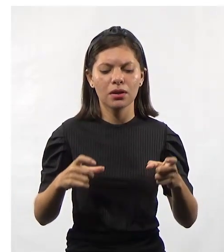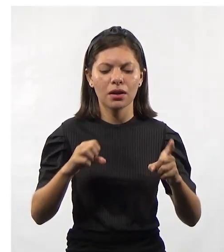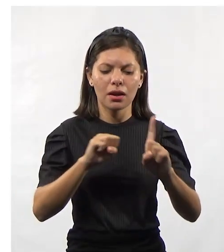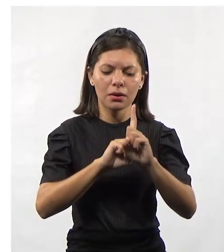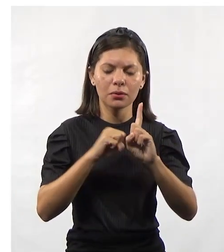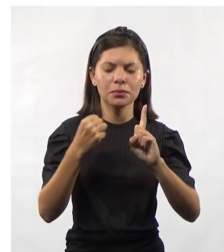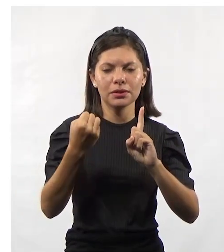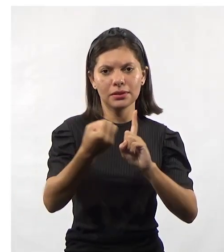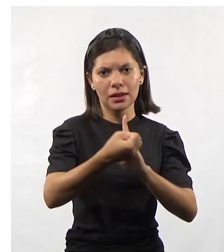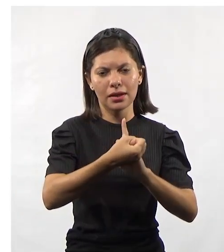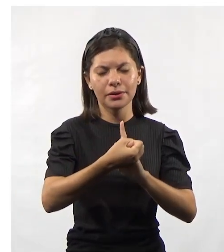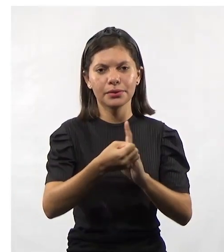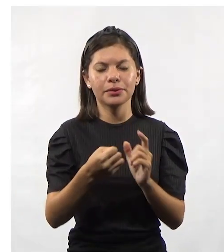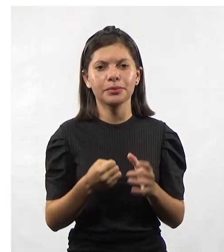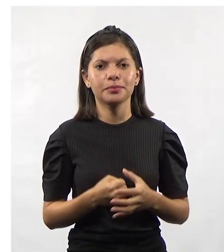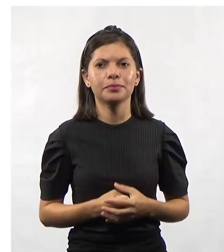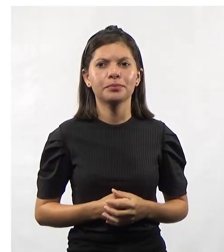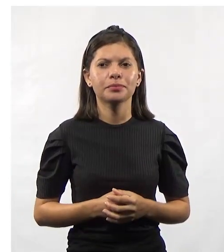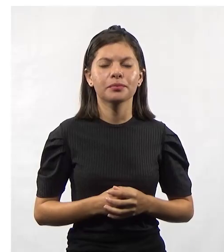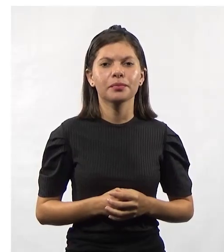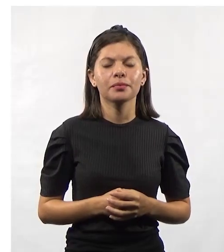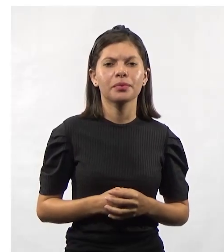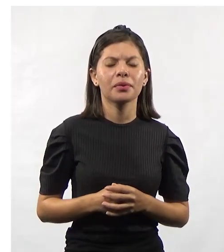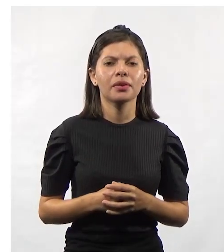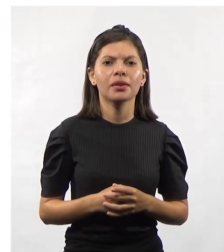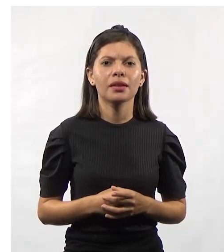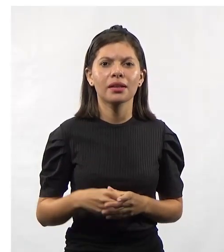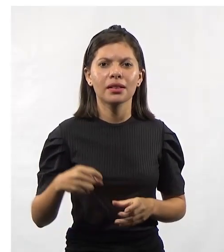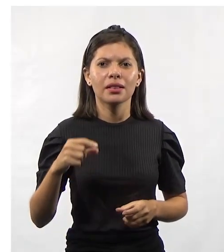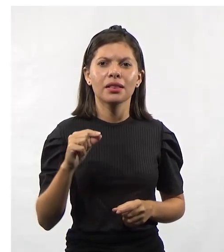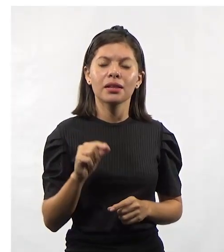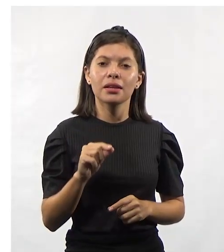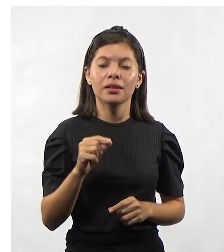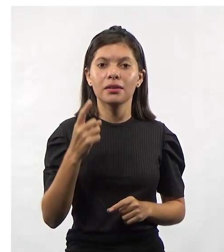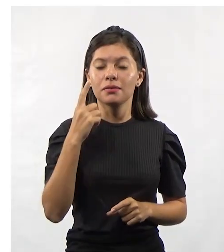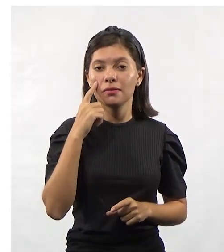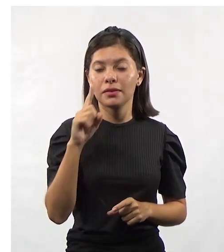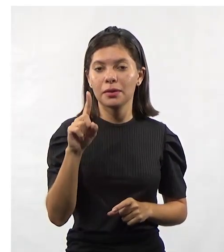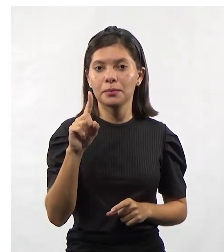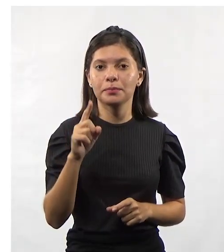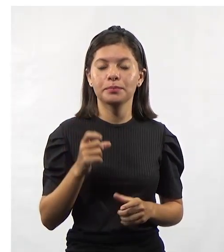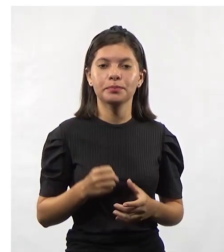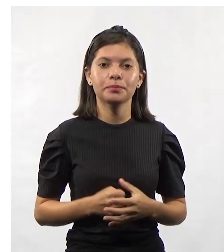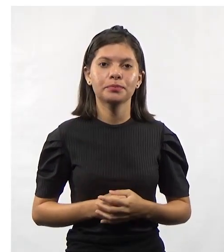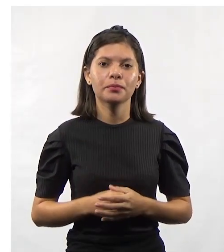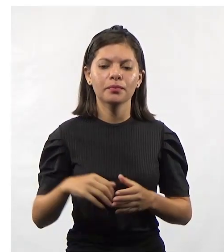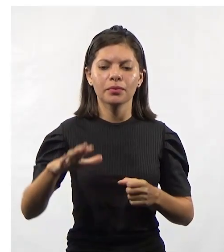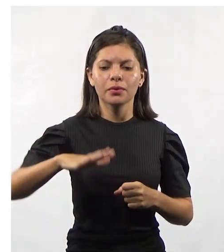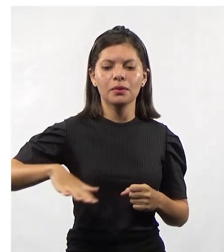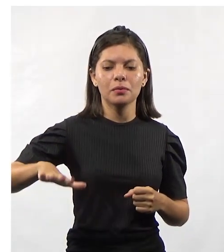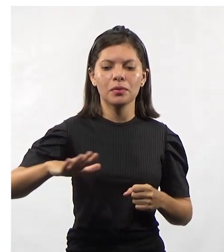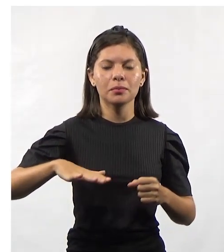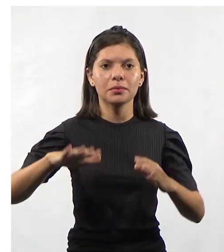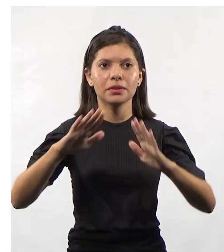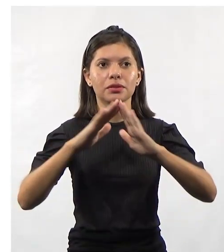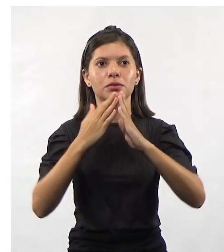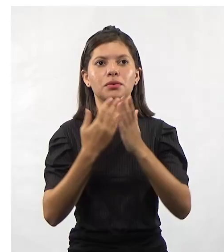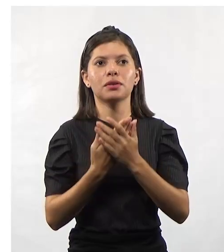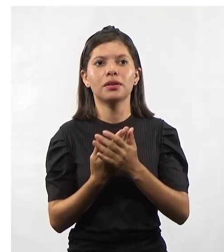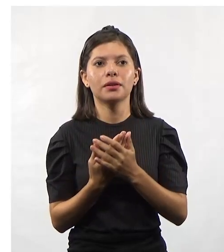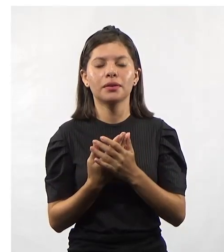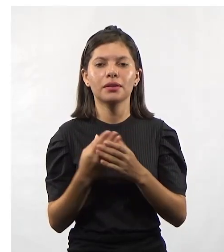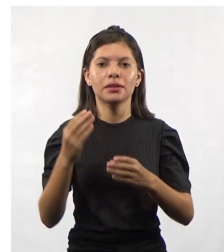está, essa comunidade, essa sociedade, né? Que a gente tem que diagnosticar isso aí. E no